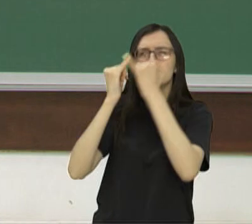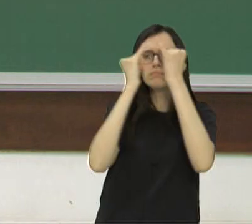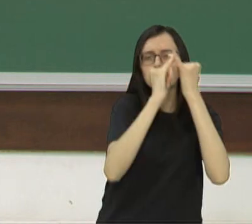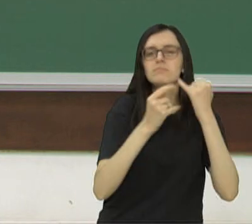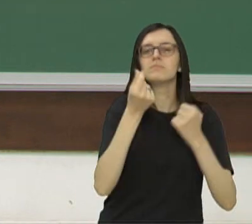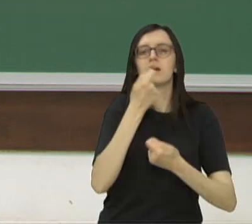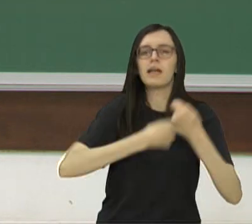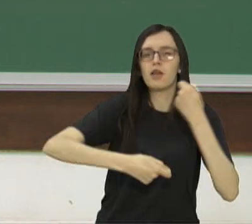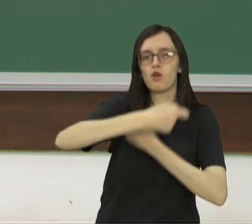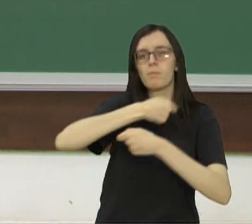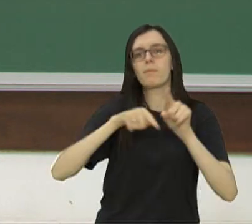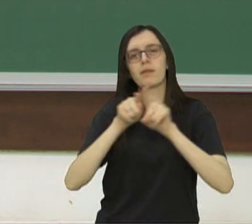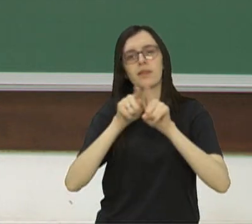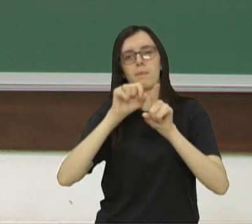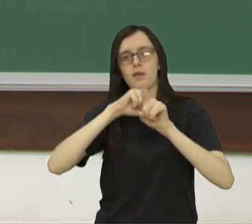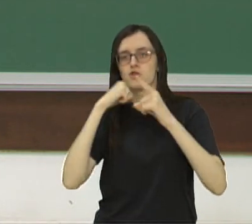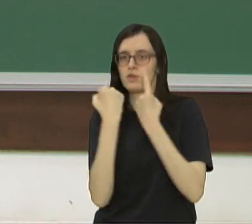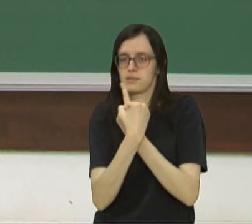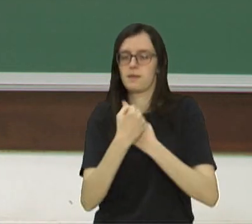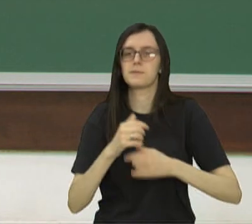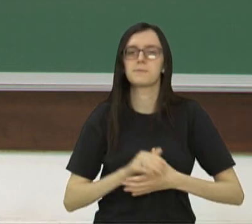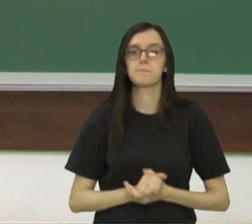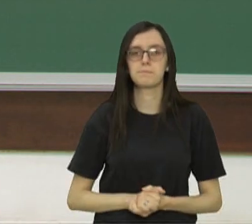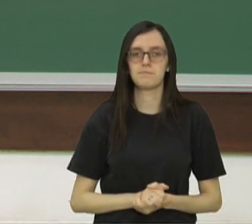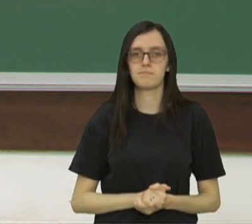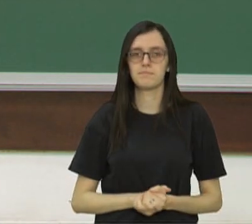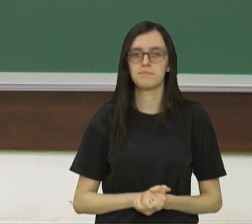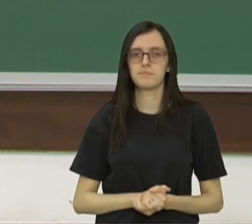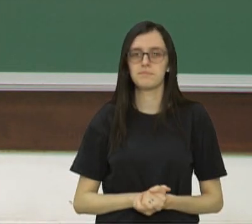similaridades econômicas e sociais.